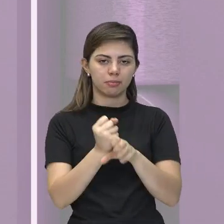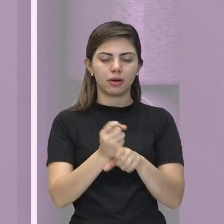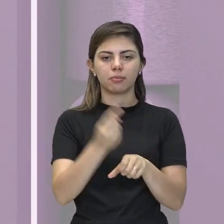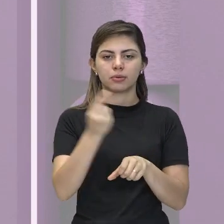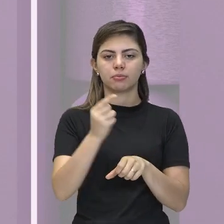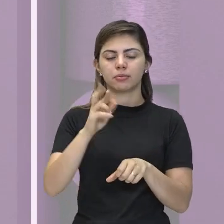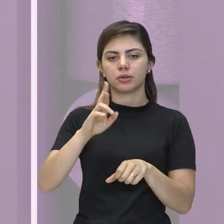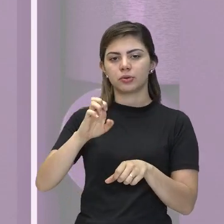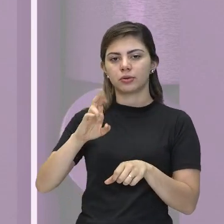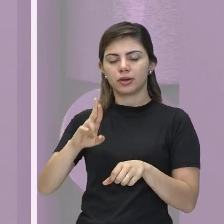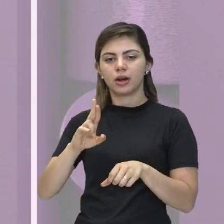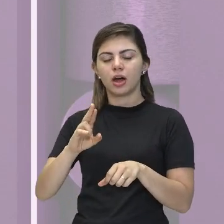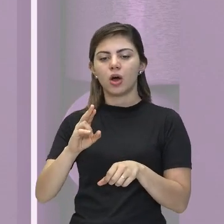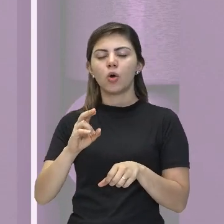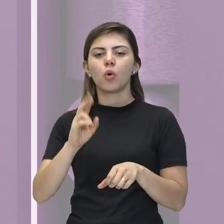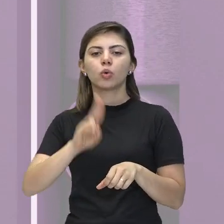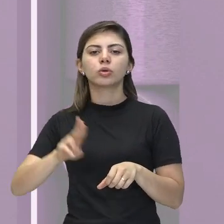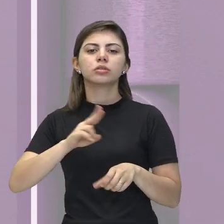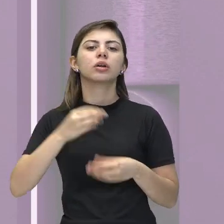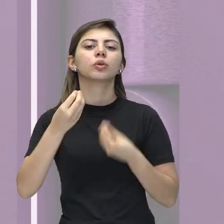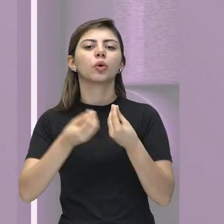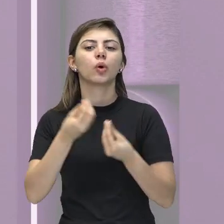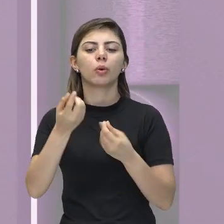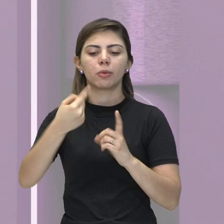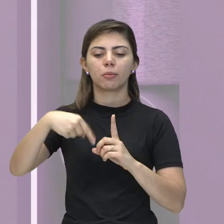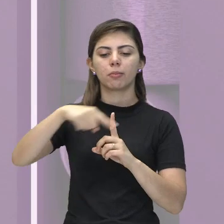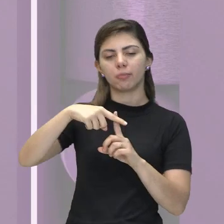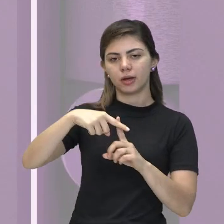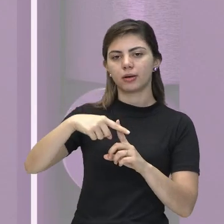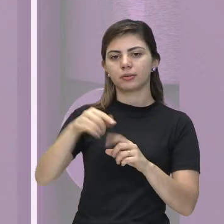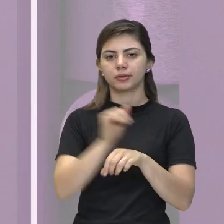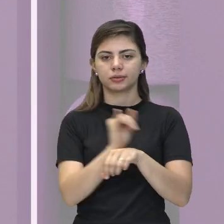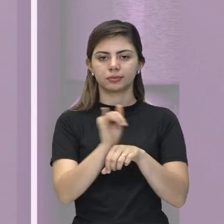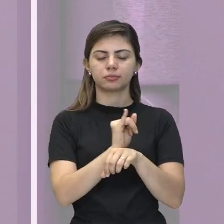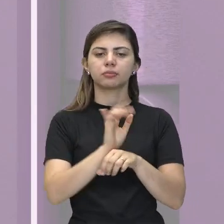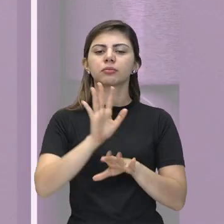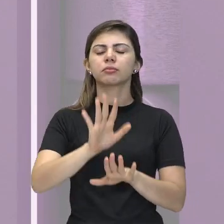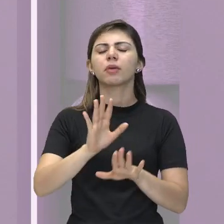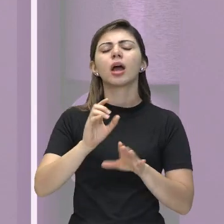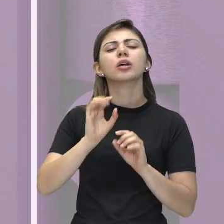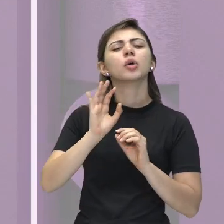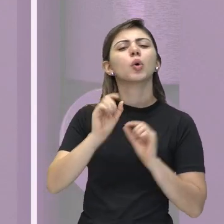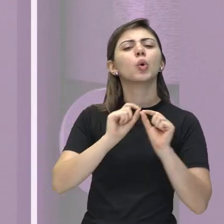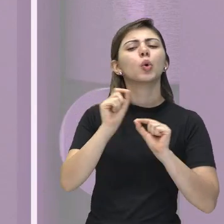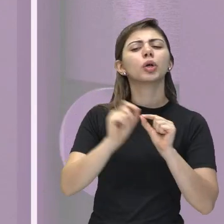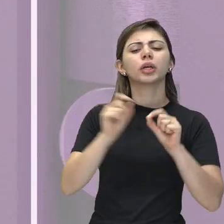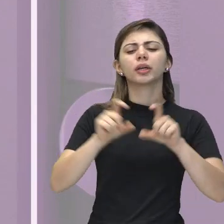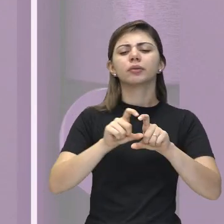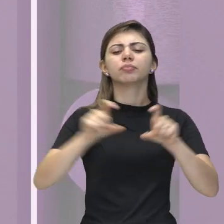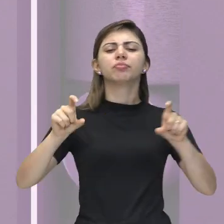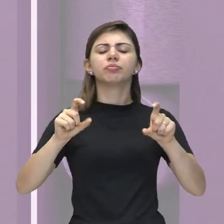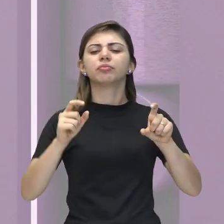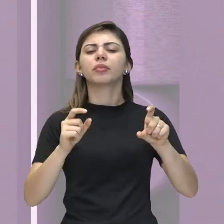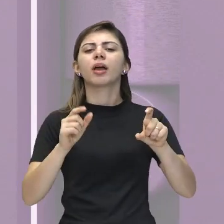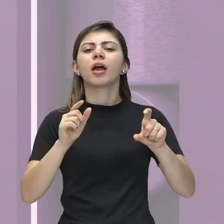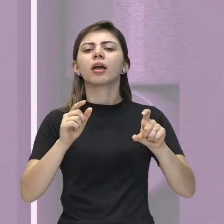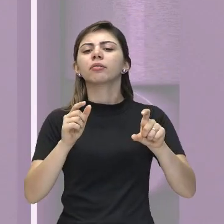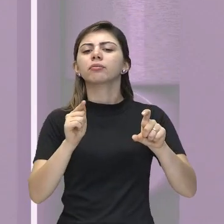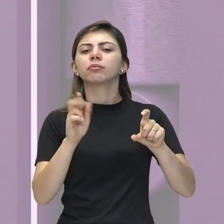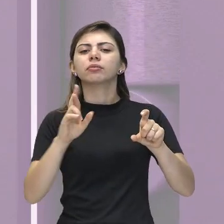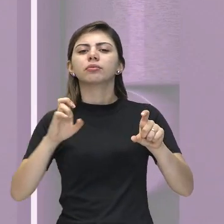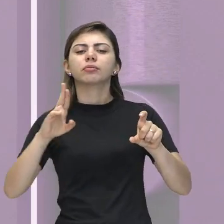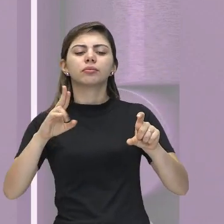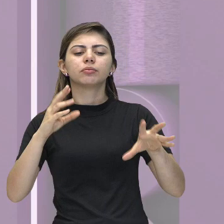da adição, tá bom? Então nós vamos aí compreender o que é um sistema de equação e como é que a gente utiliza aí o